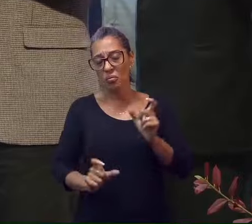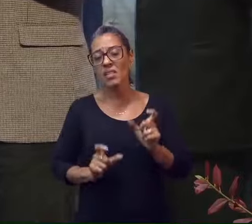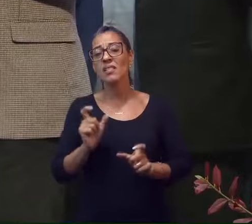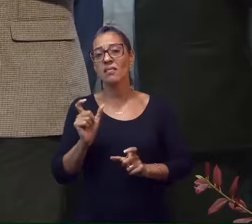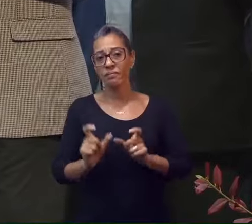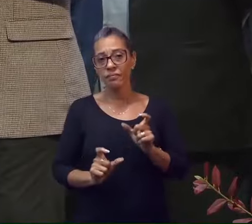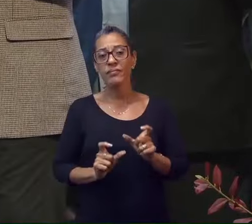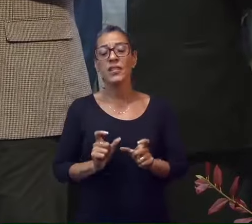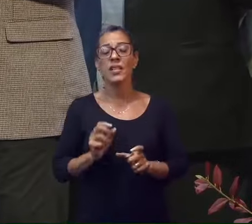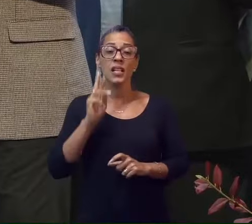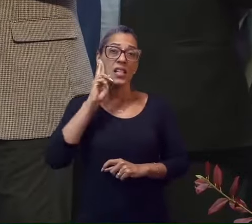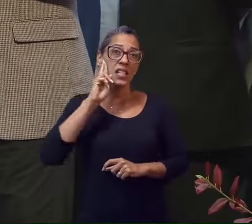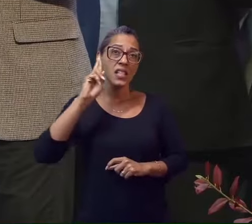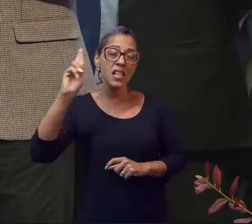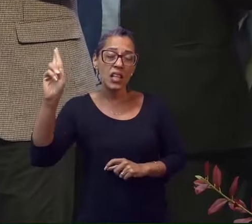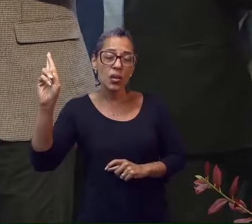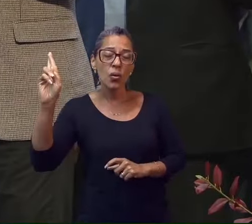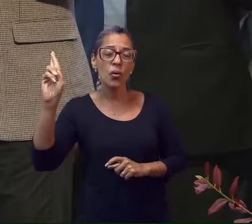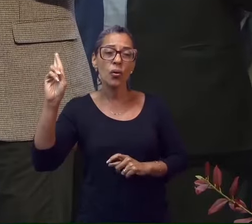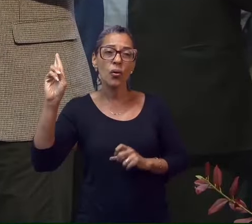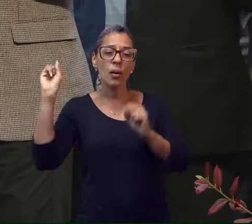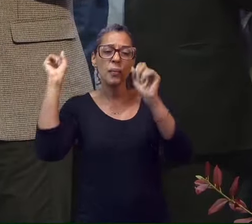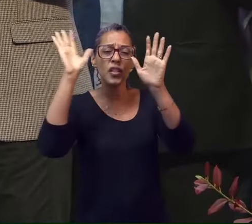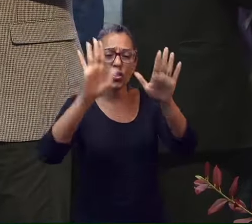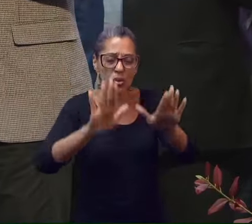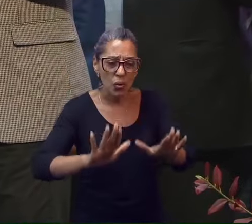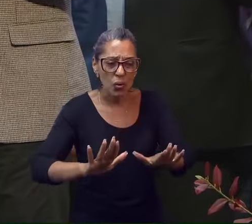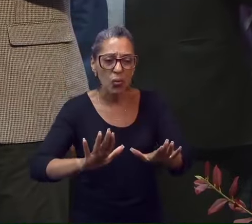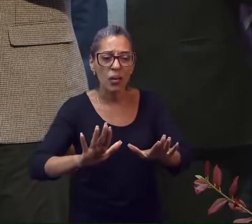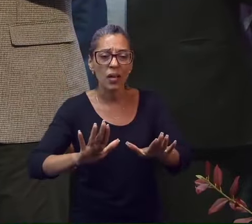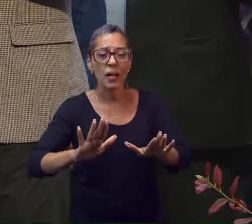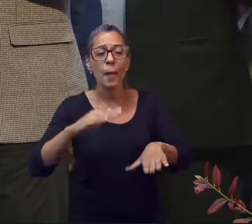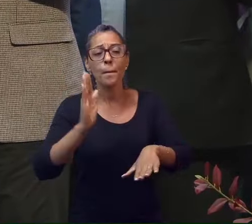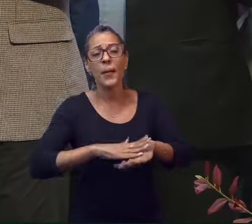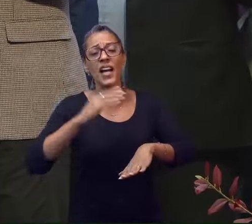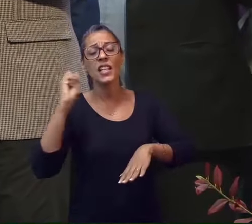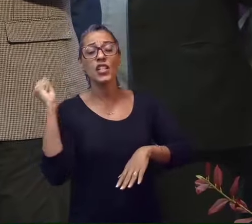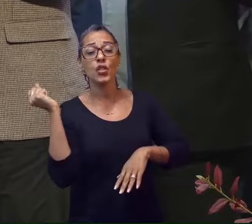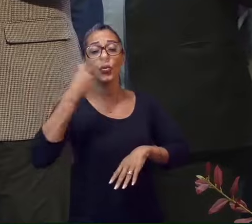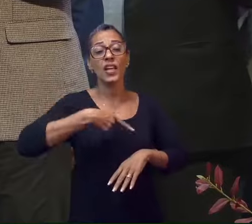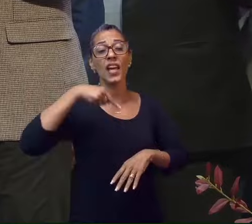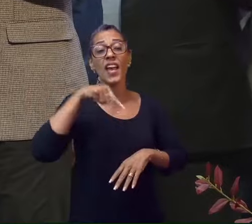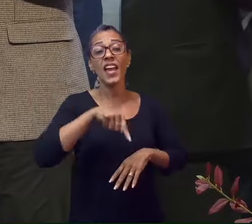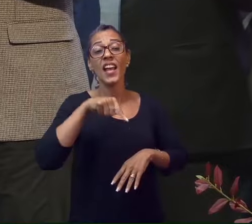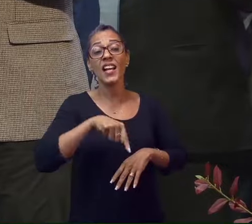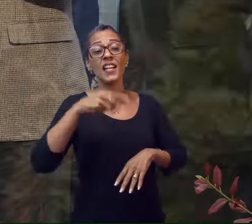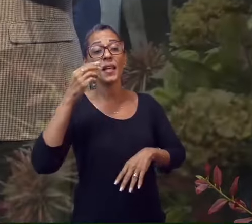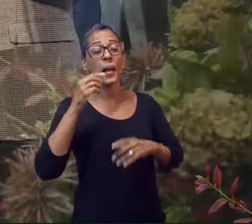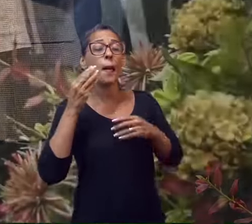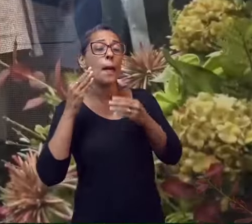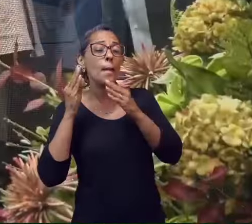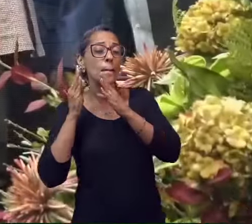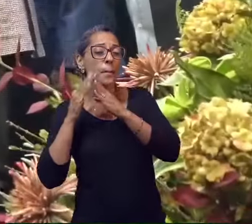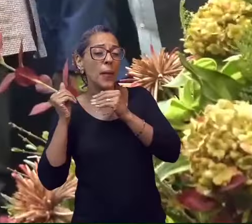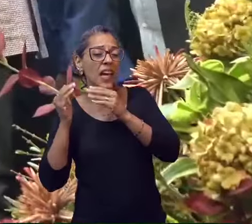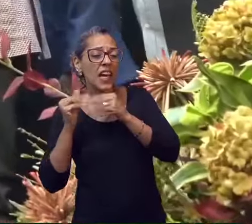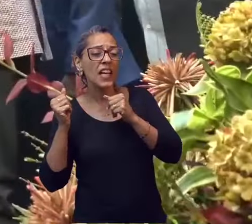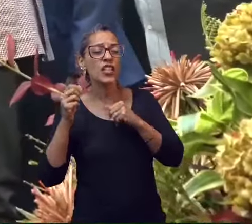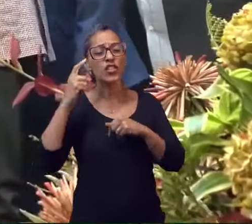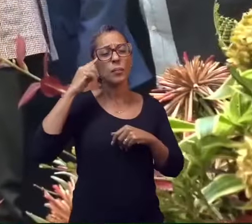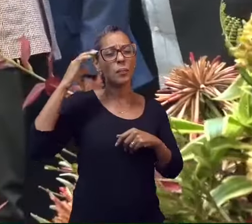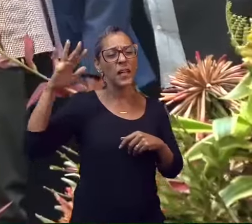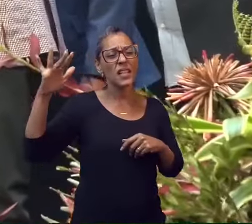faça além do que ele tem pedido ou pensava para tua glória sustenta a sua vida a sua saúde